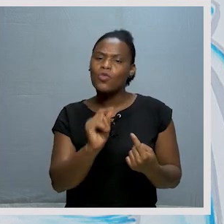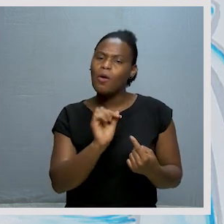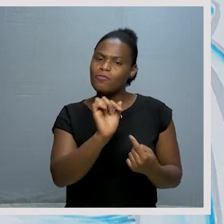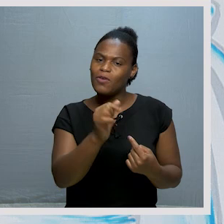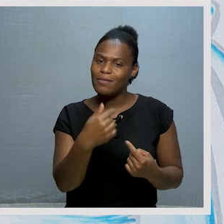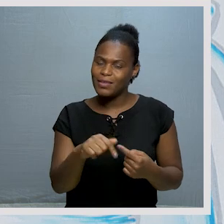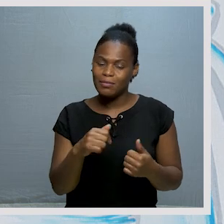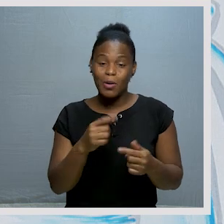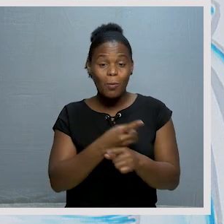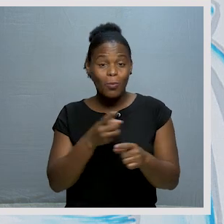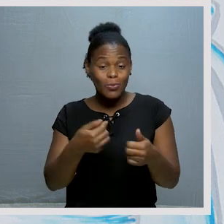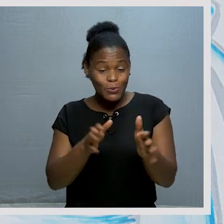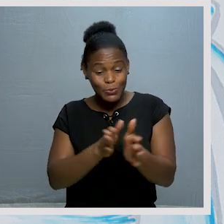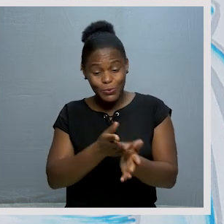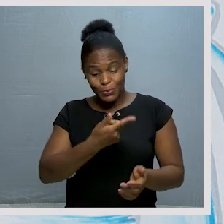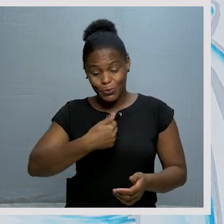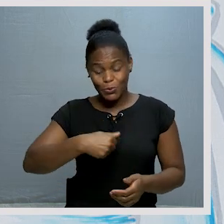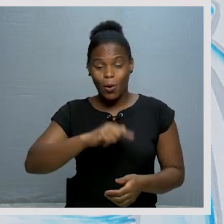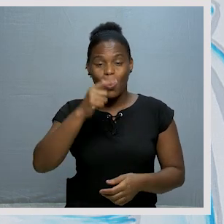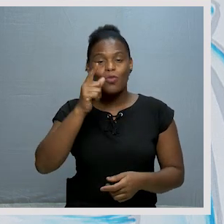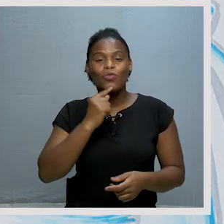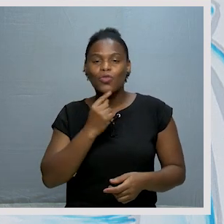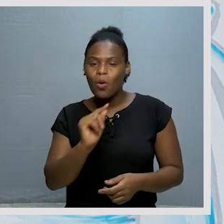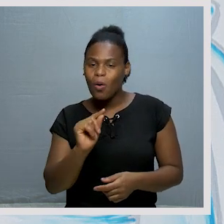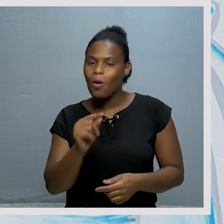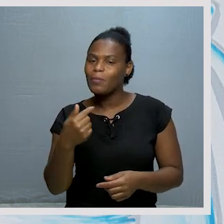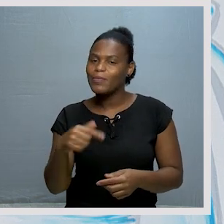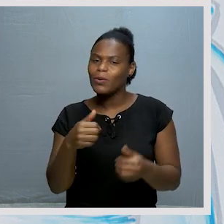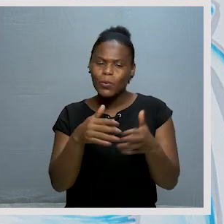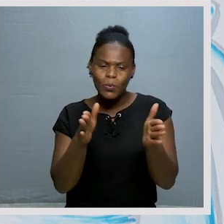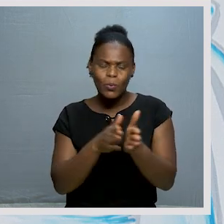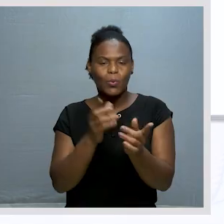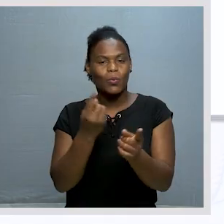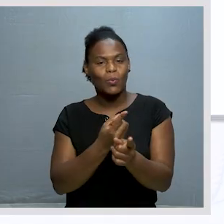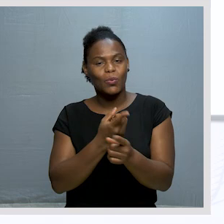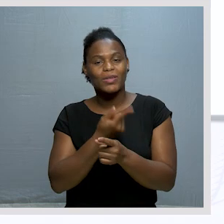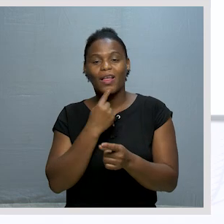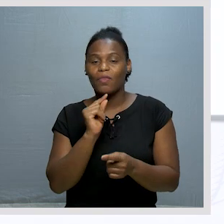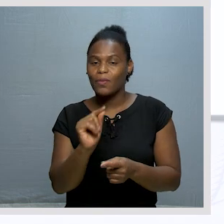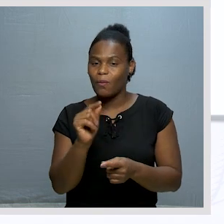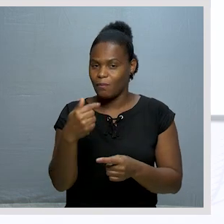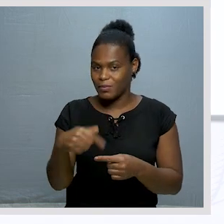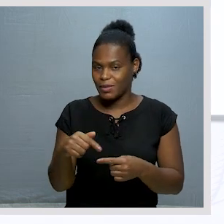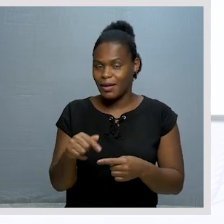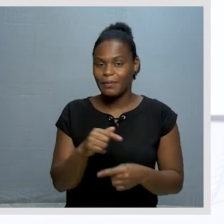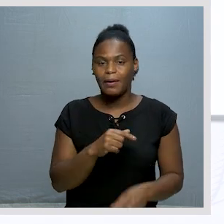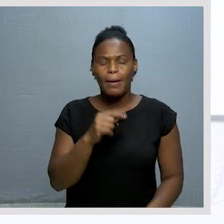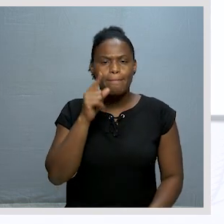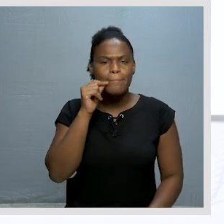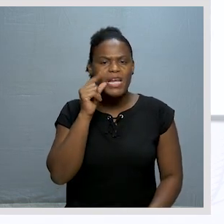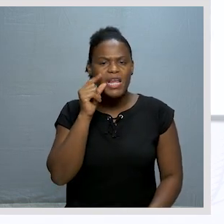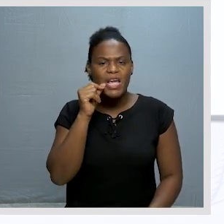nome. Todo mundo tem um nome. Todas as coisas têm um nome. Então, o nome deste menino